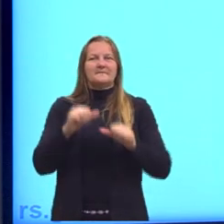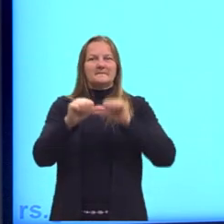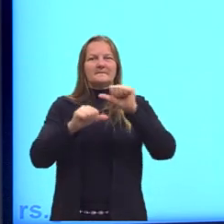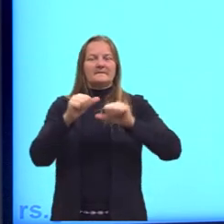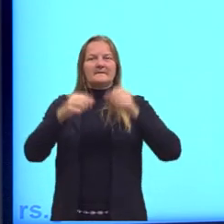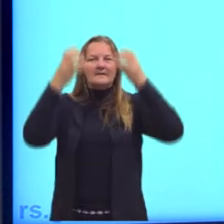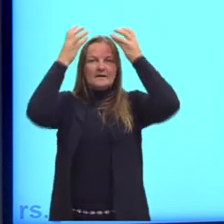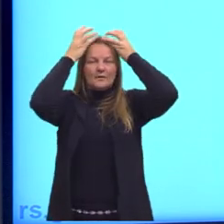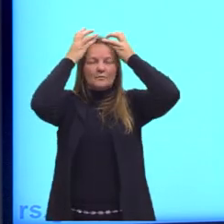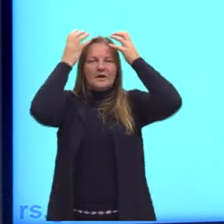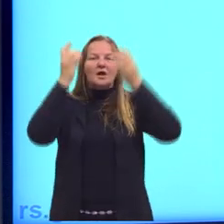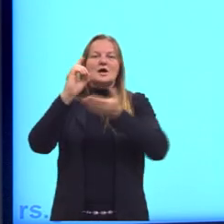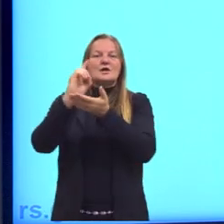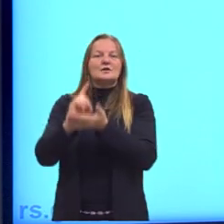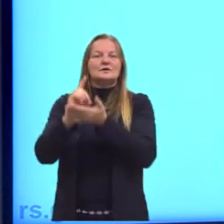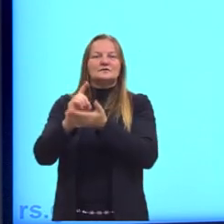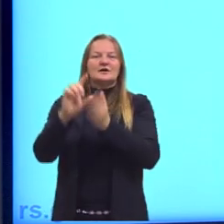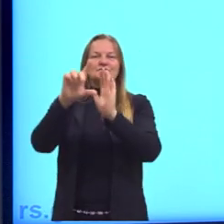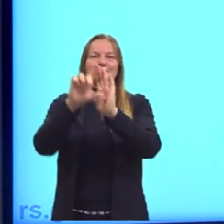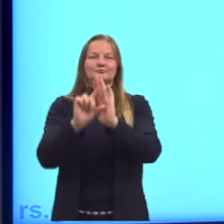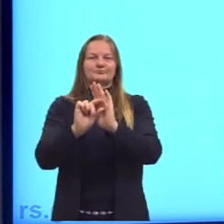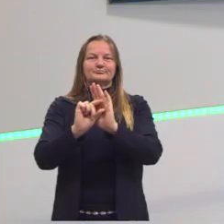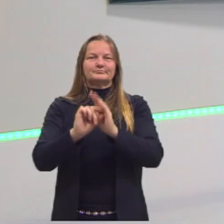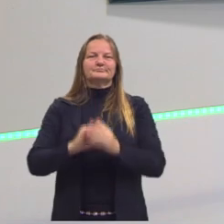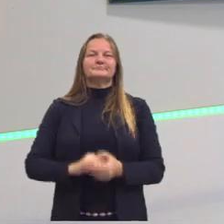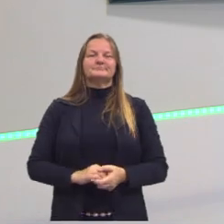tornava a coroa menos denso